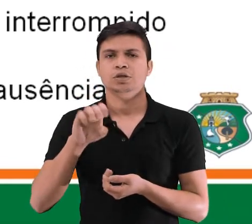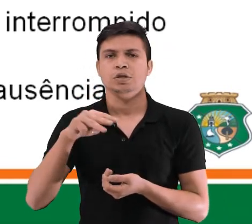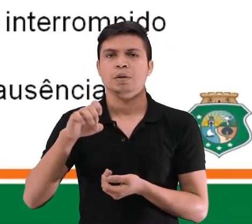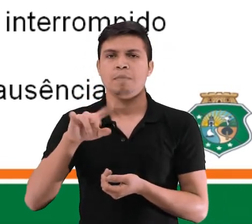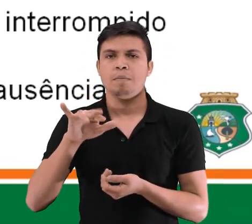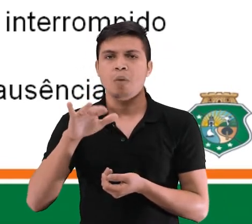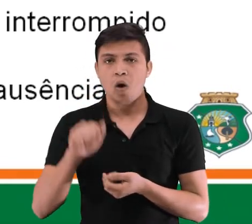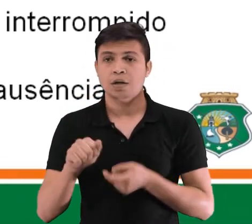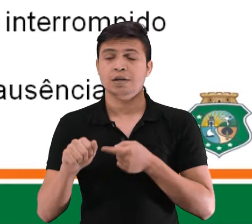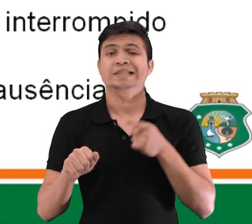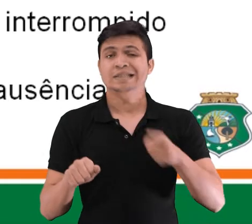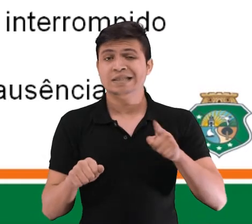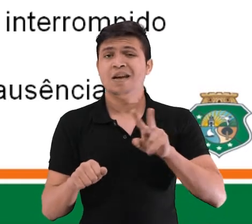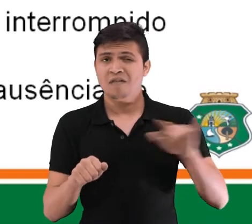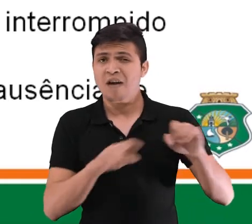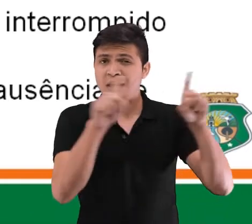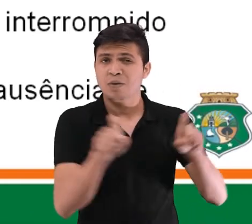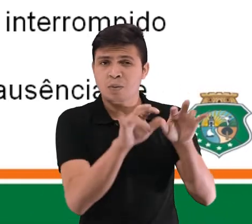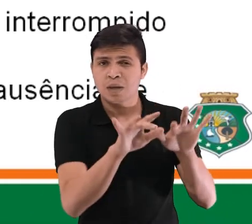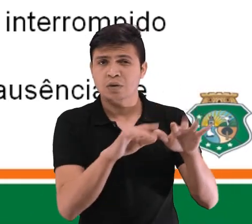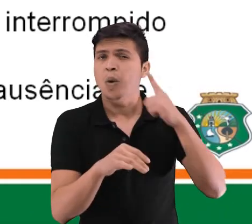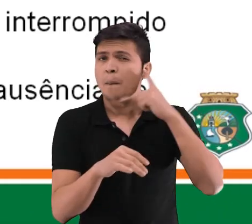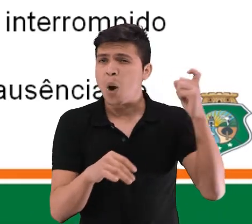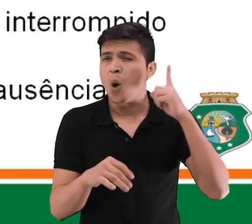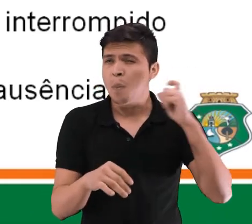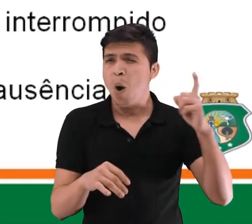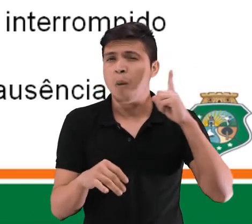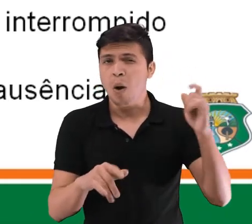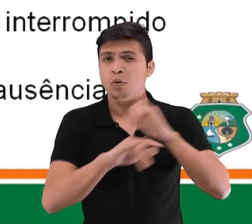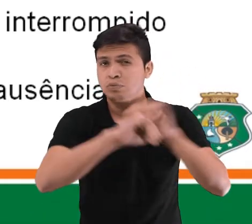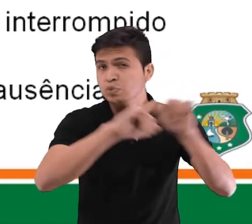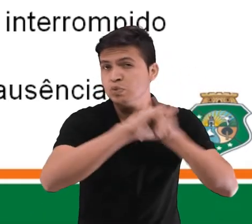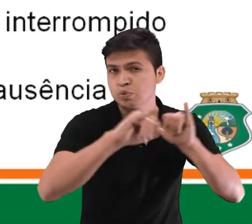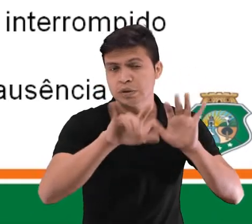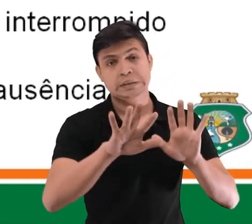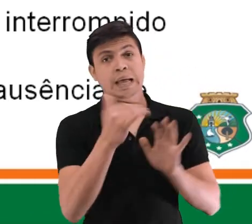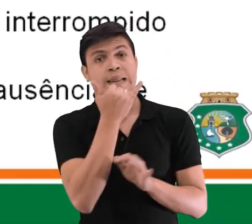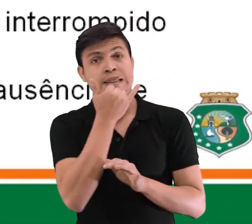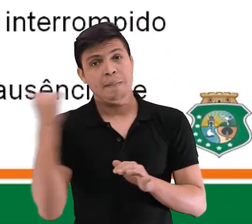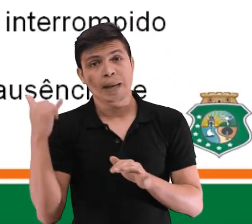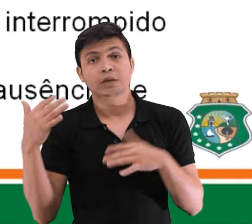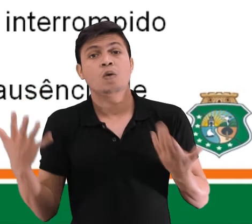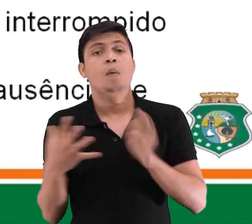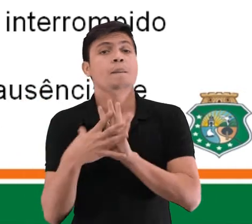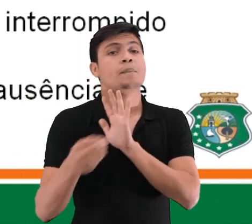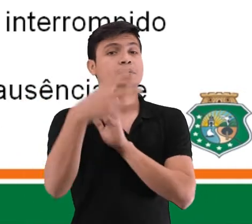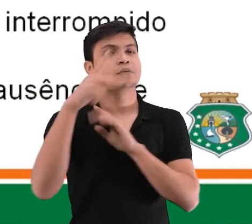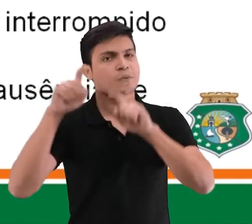dar bips contínuos. Isso dependendo de cada marca, modelo do seu computador, tá